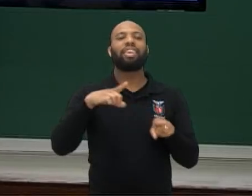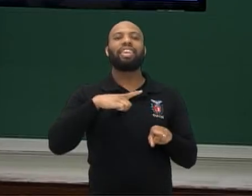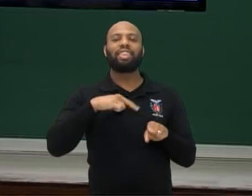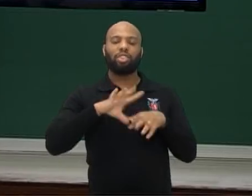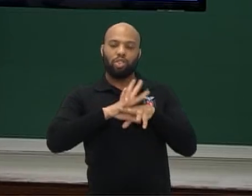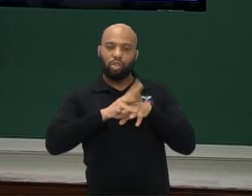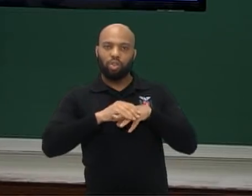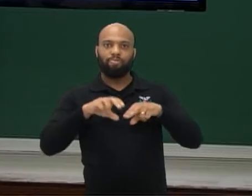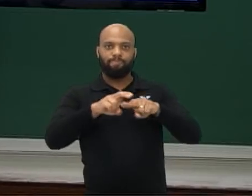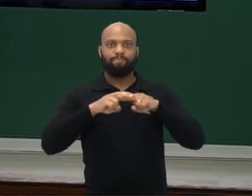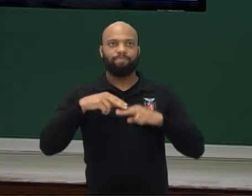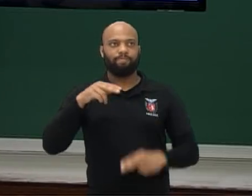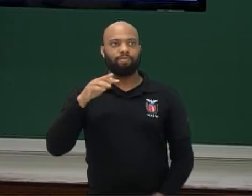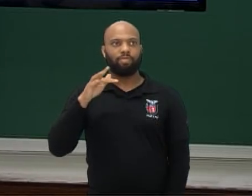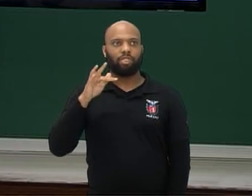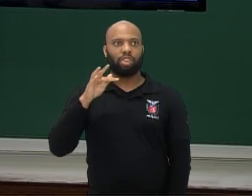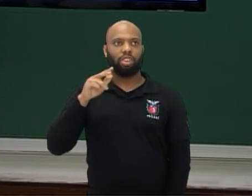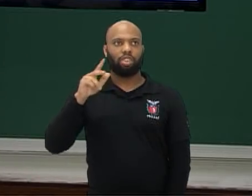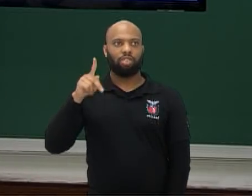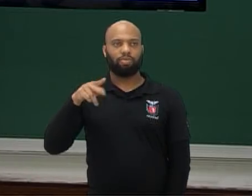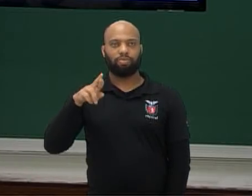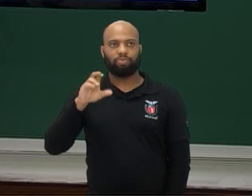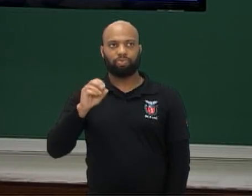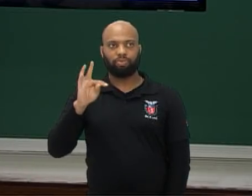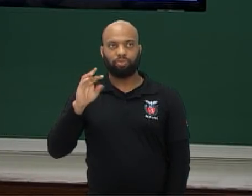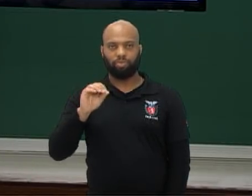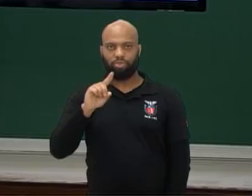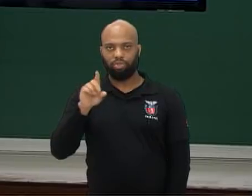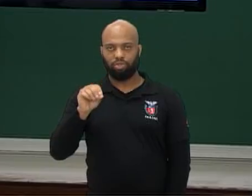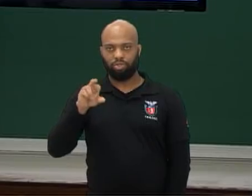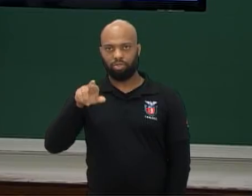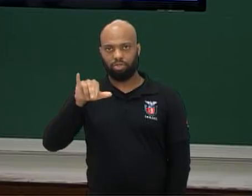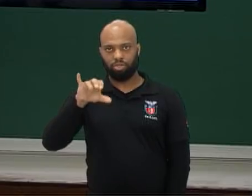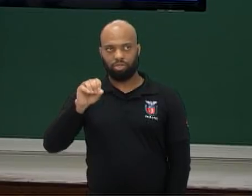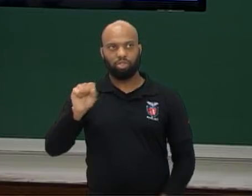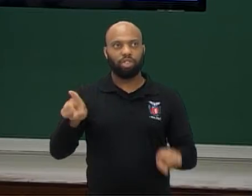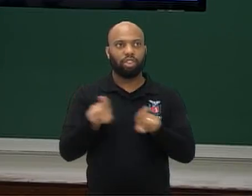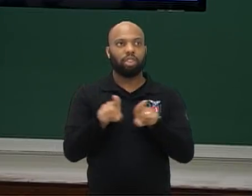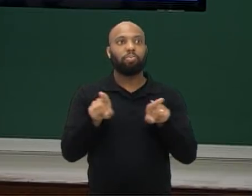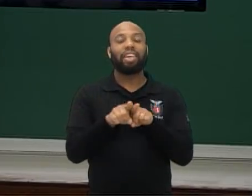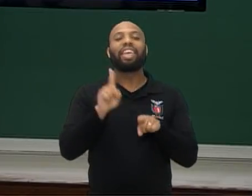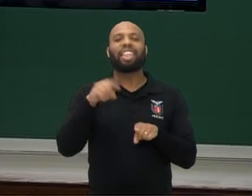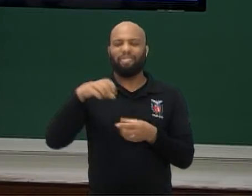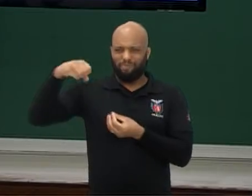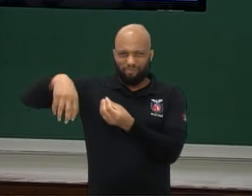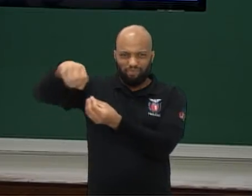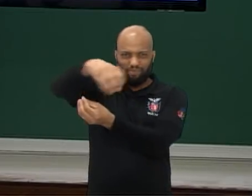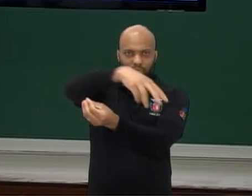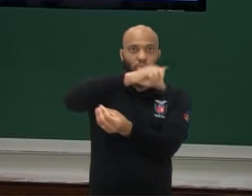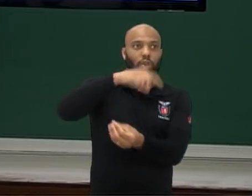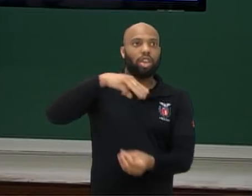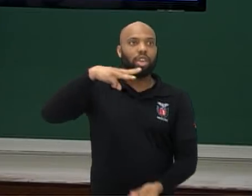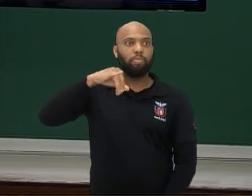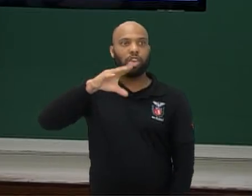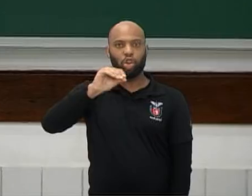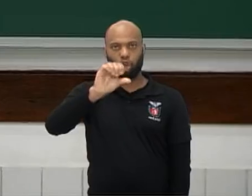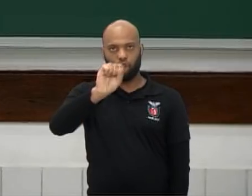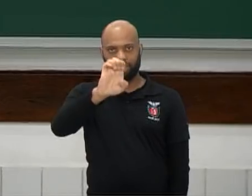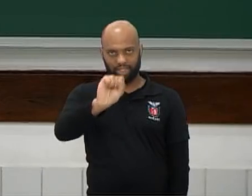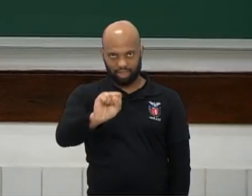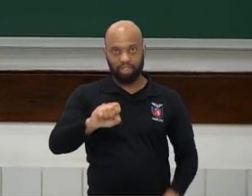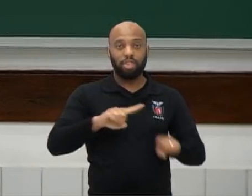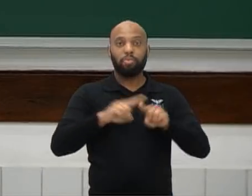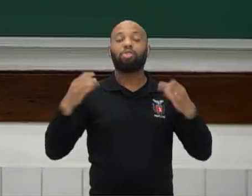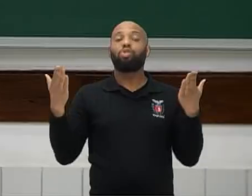que nós vimos, que foram as micoses, doenças causadas por fungos. Só que hoje, pessoal, nós vamos fazer